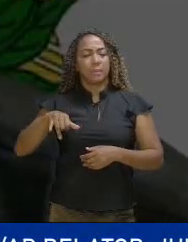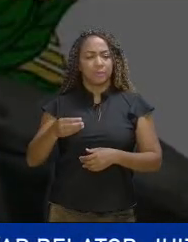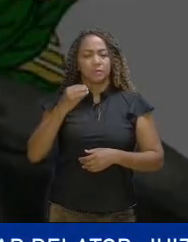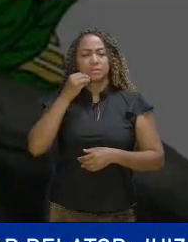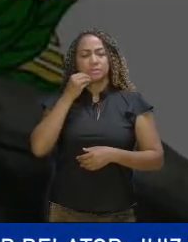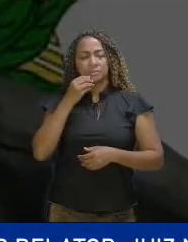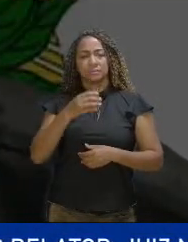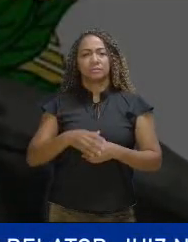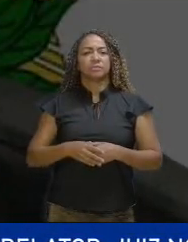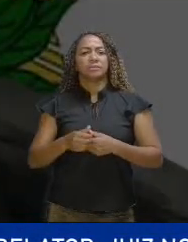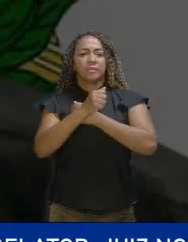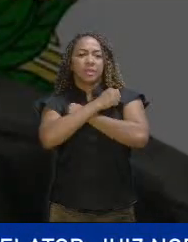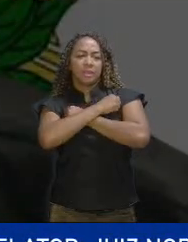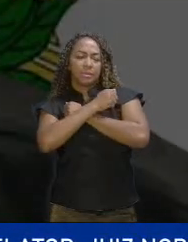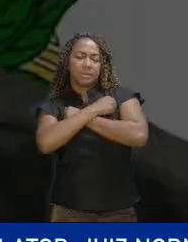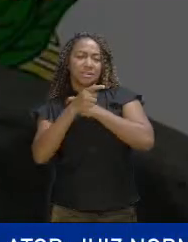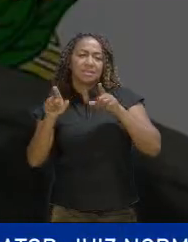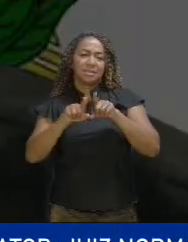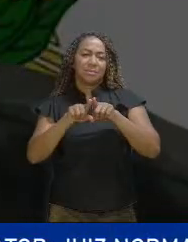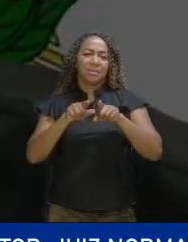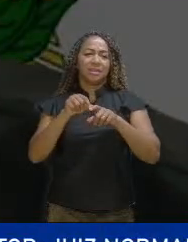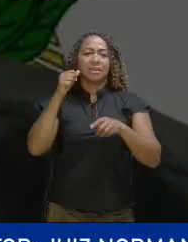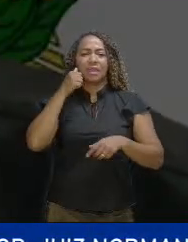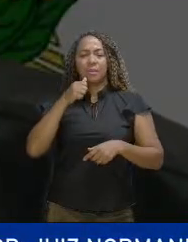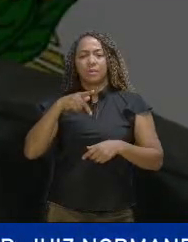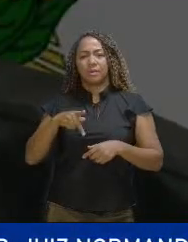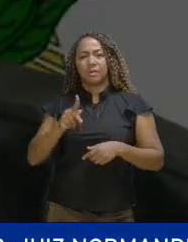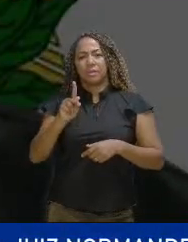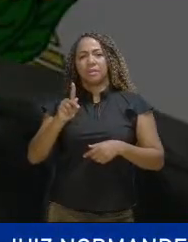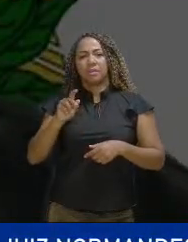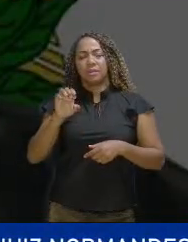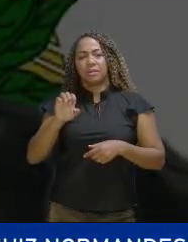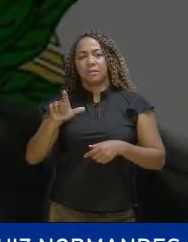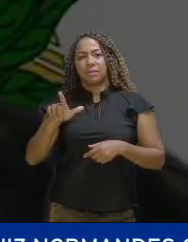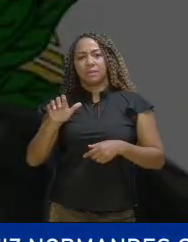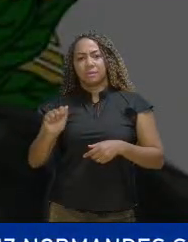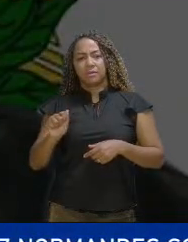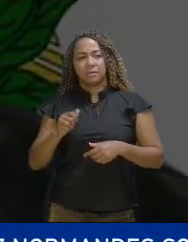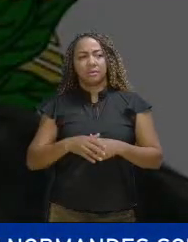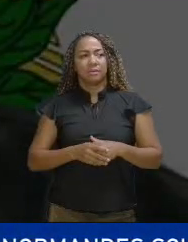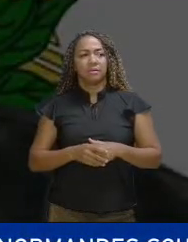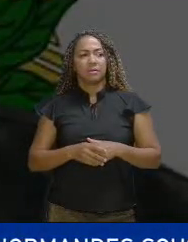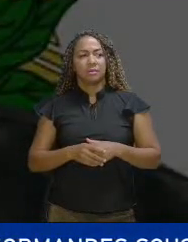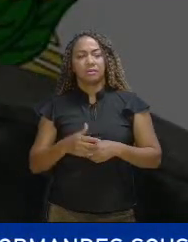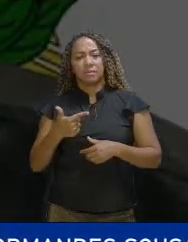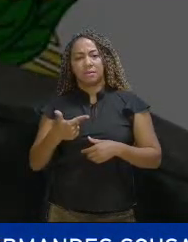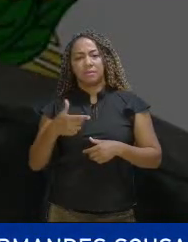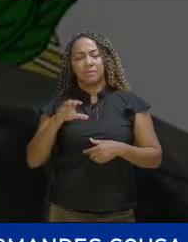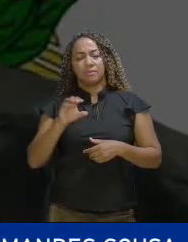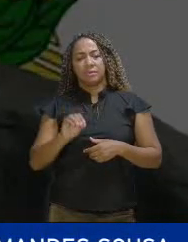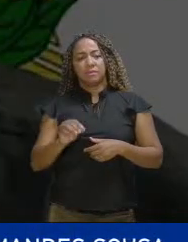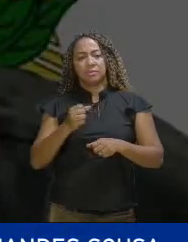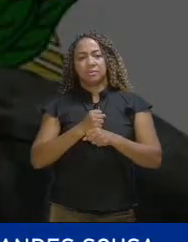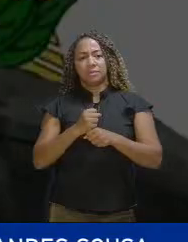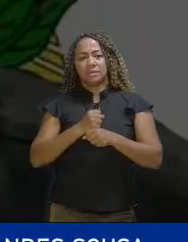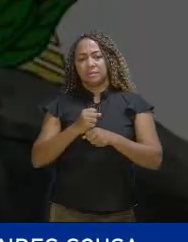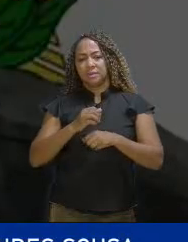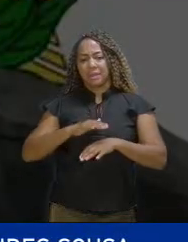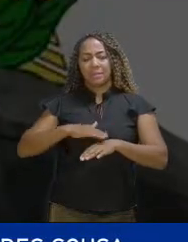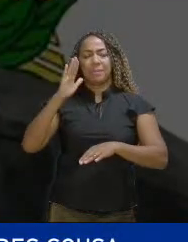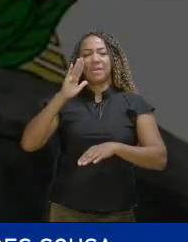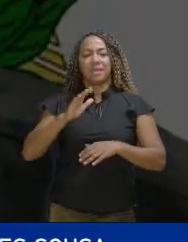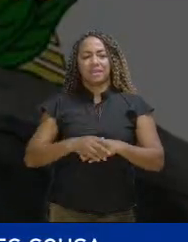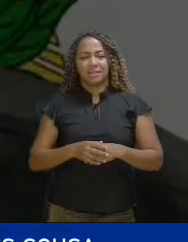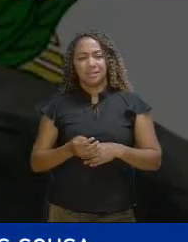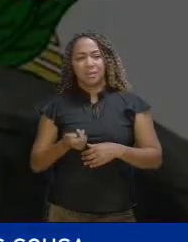para abraçar a doutora Keila. Só corrigir o doutor Anselmo. O doutor Anselmo falou em 20 anos. É muito mais de 20, é